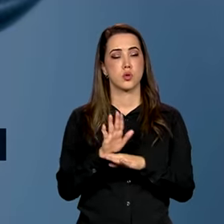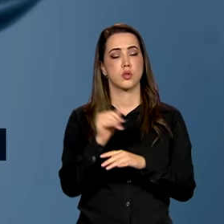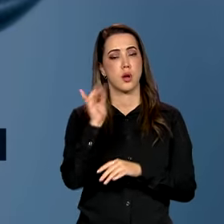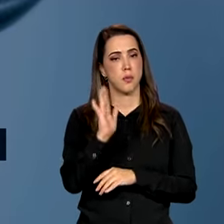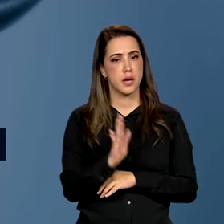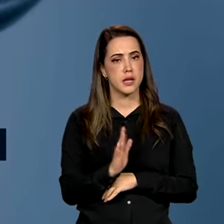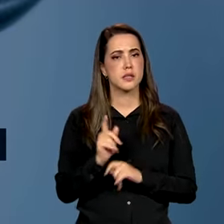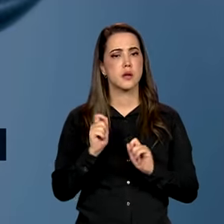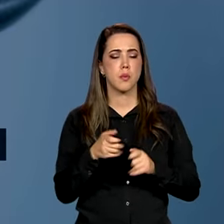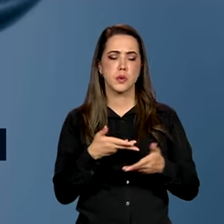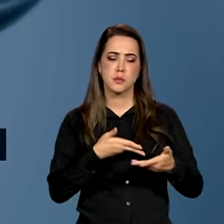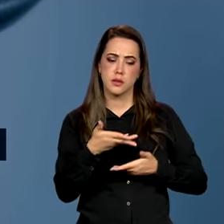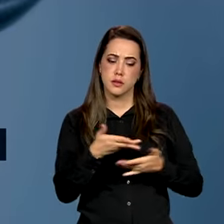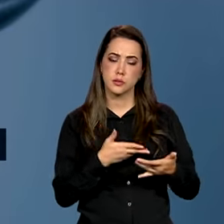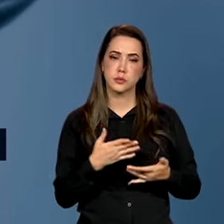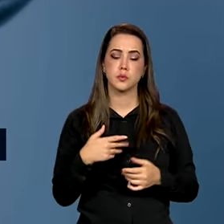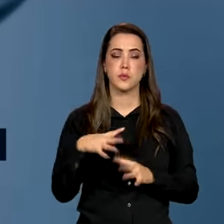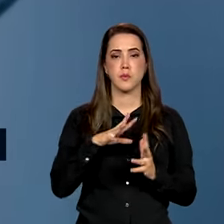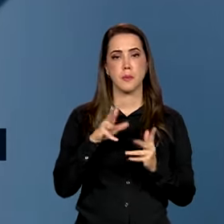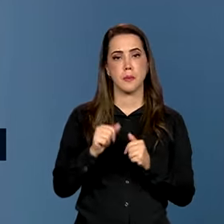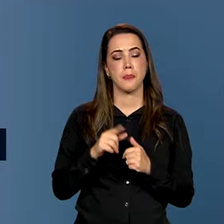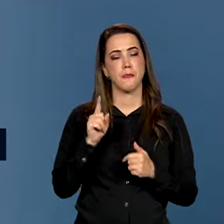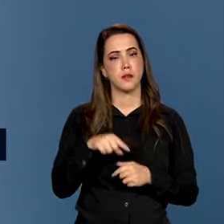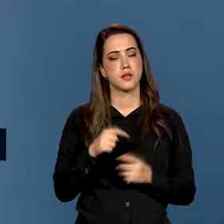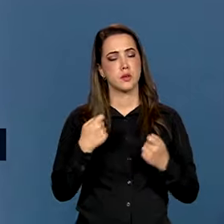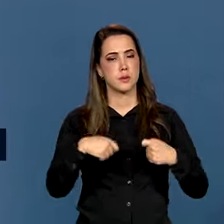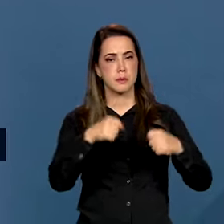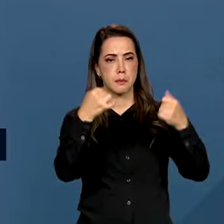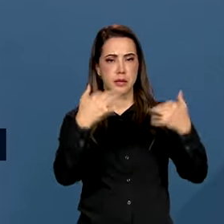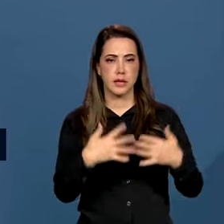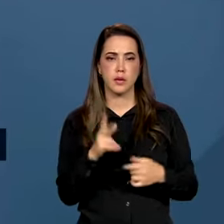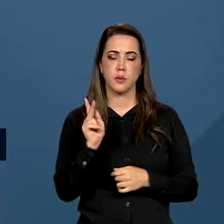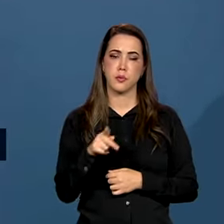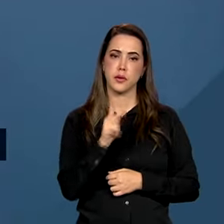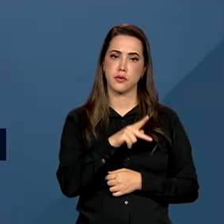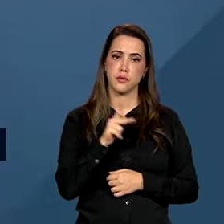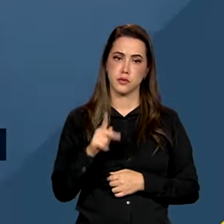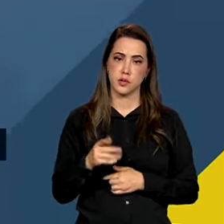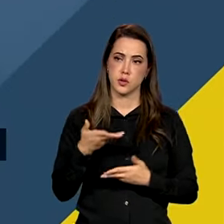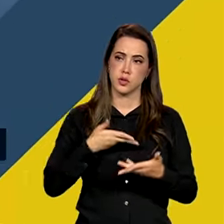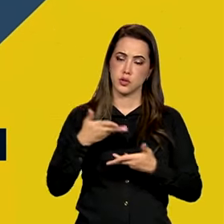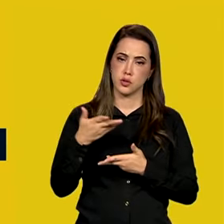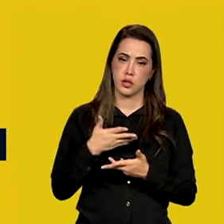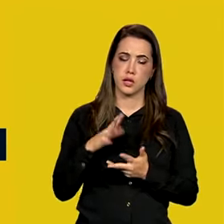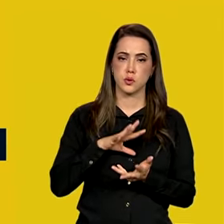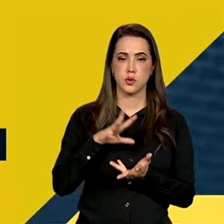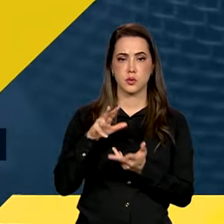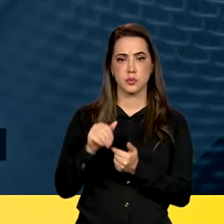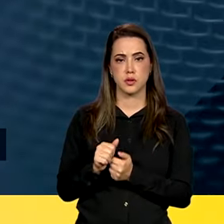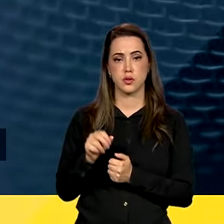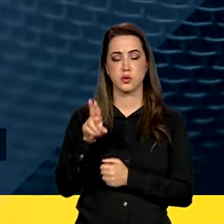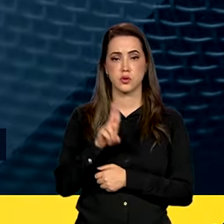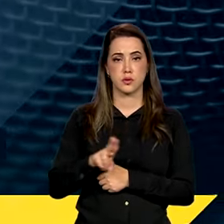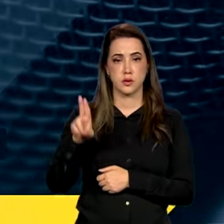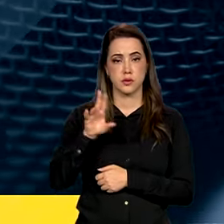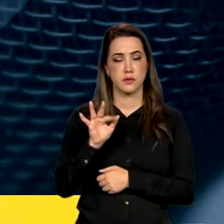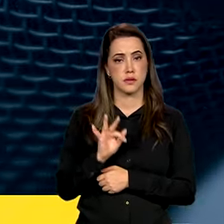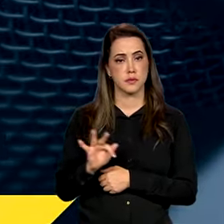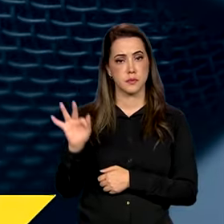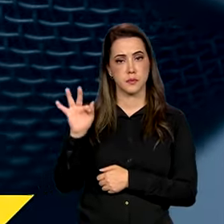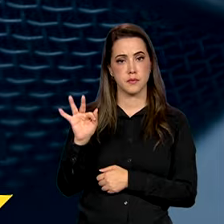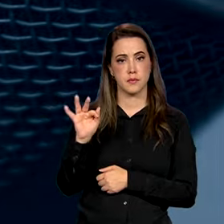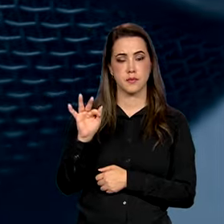posicionar como mediador internacional é o que defende o professor e pesquisador de relações internacionais da Universidade Federal